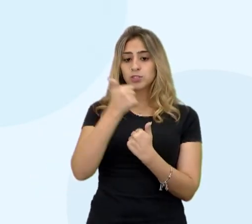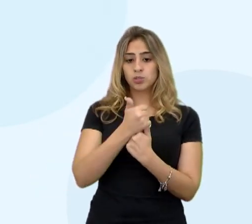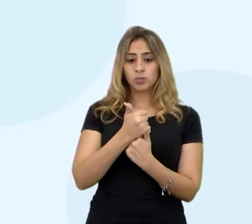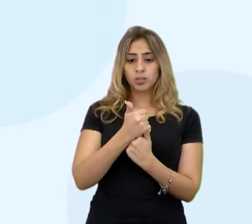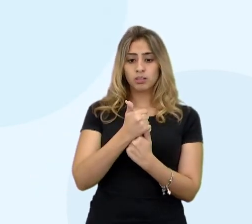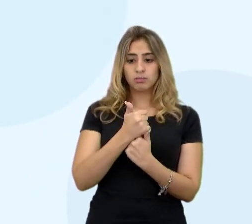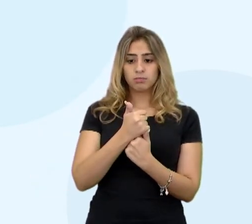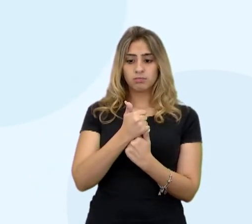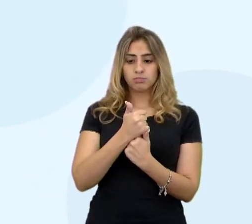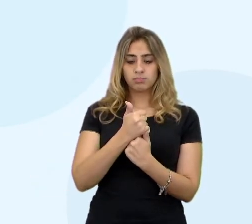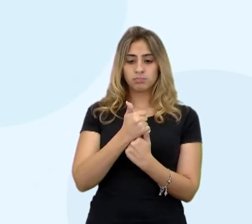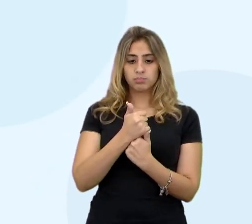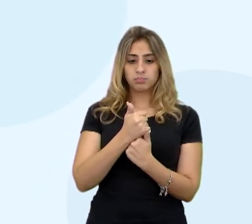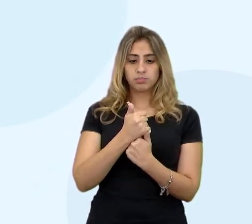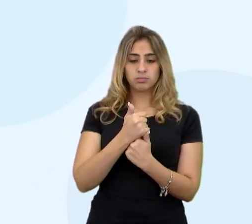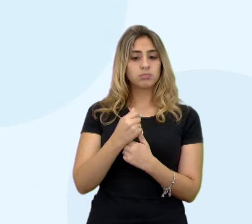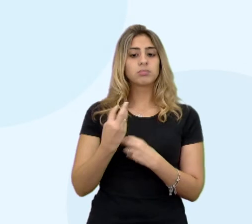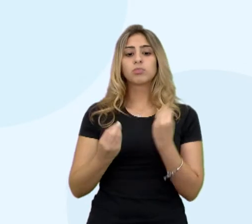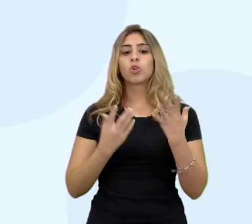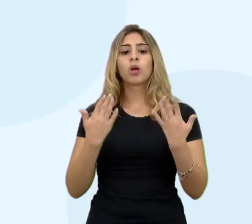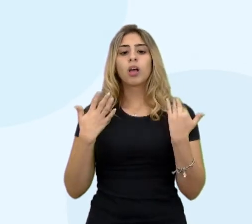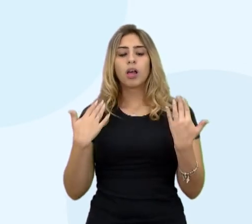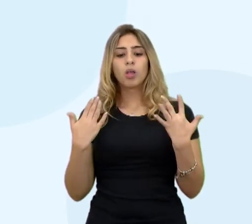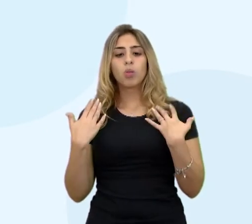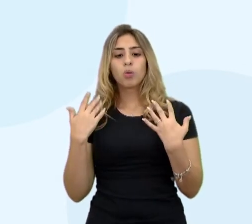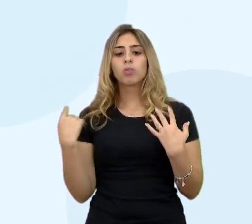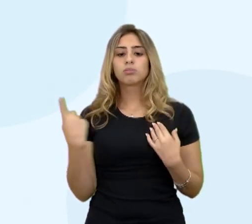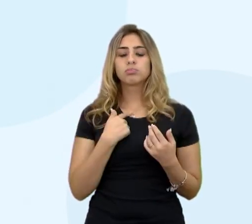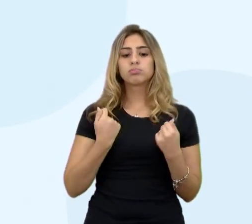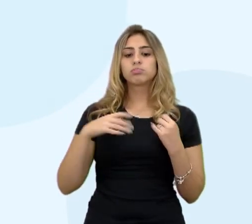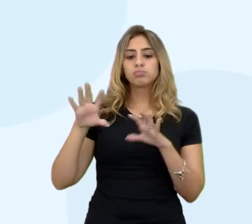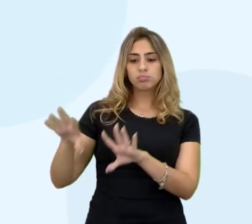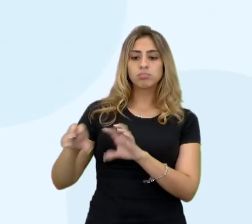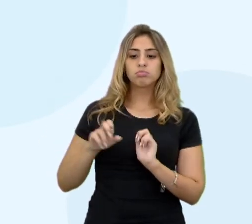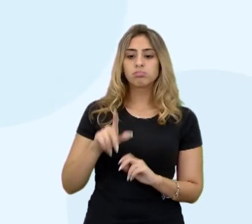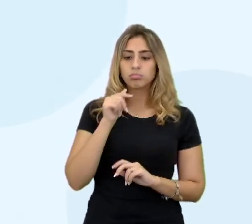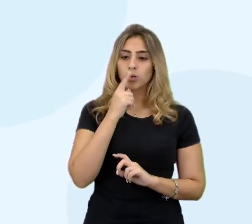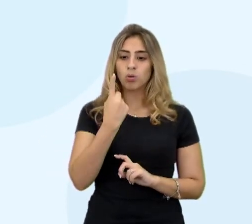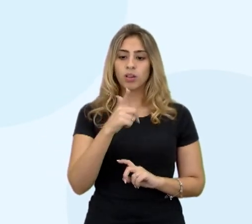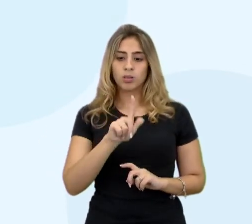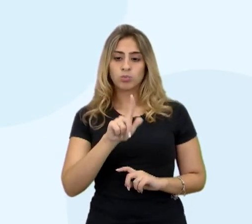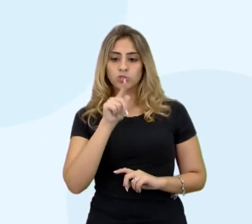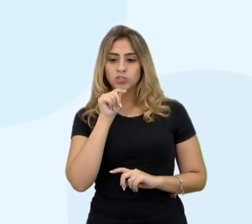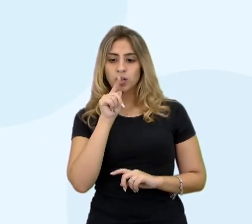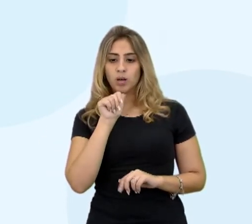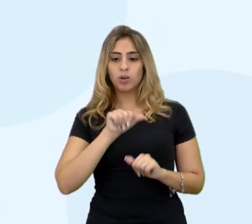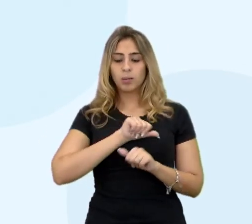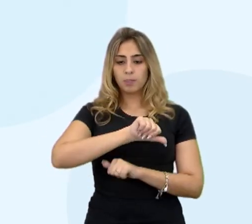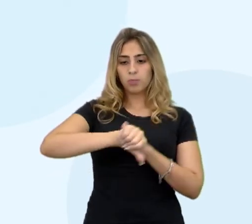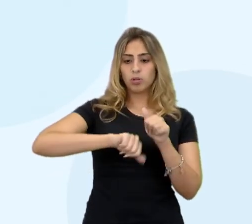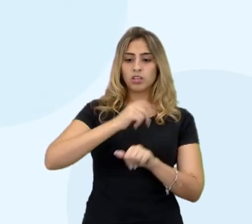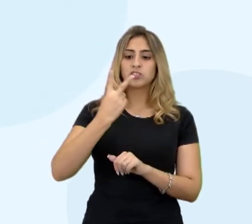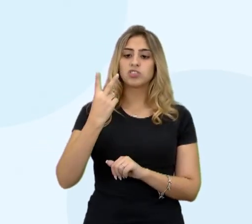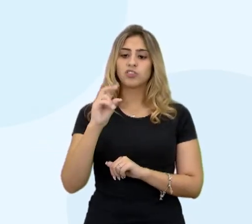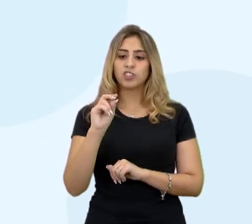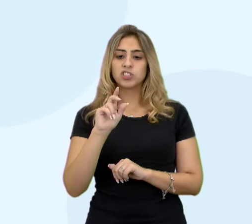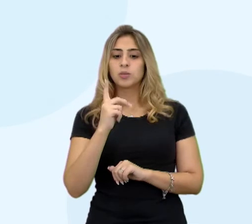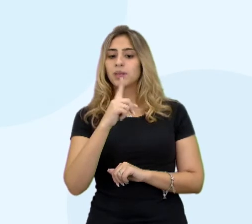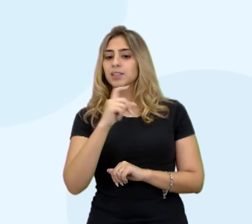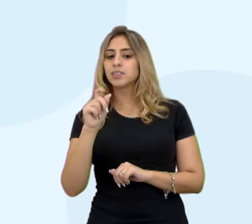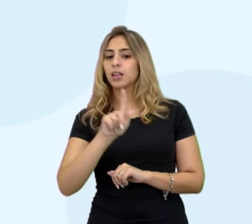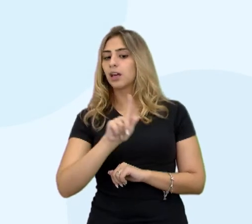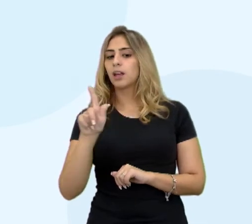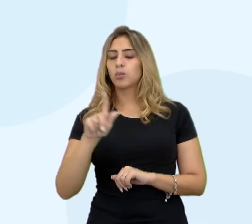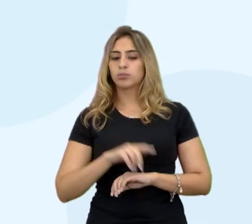né? Quanto de calor que eu preciso para pegar água, 1 litro de água, e mudar de 20 para 100 graus? Eu faço